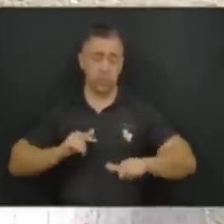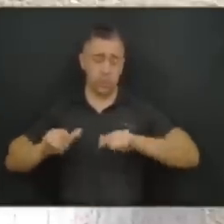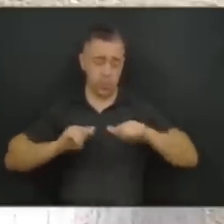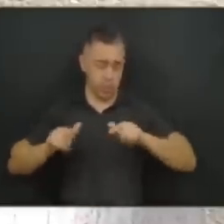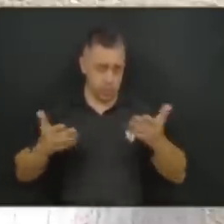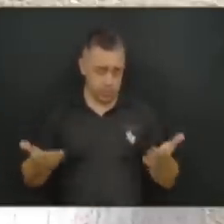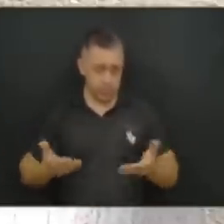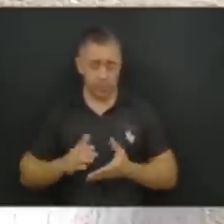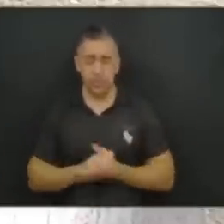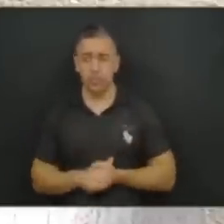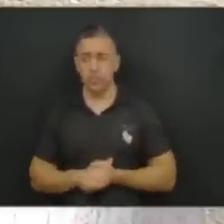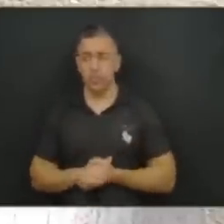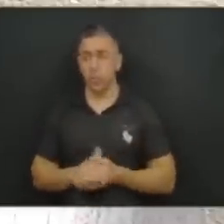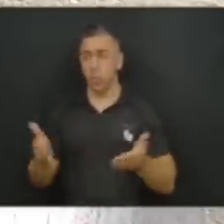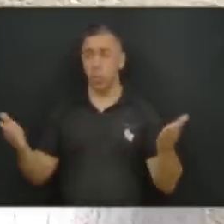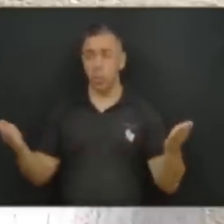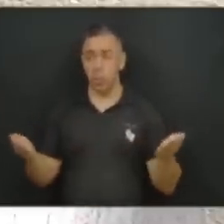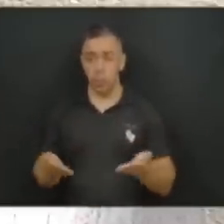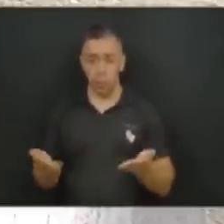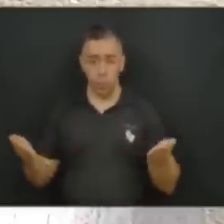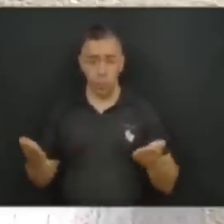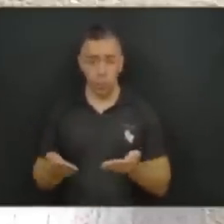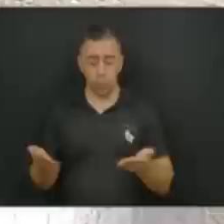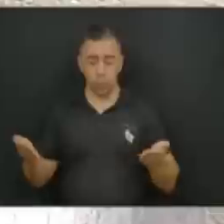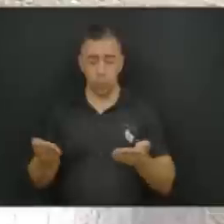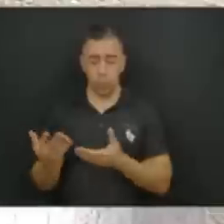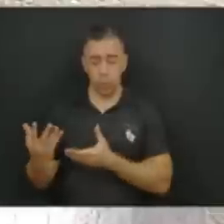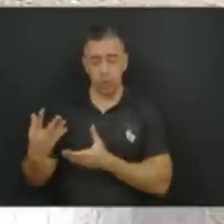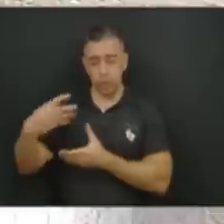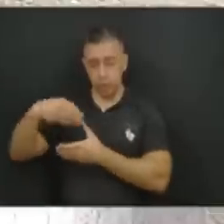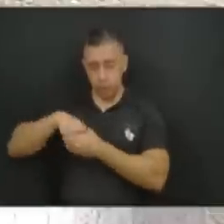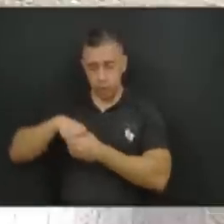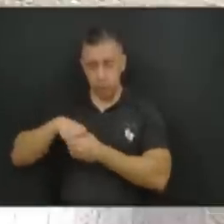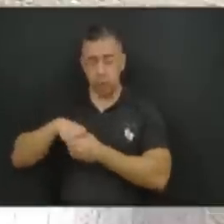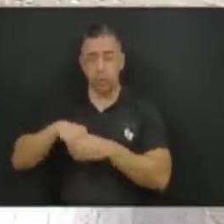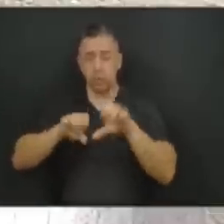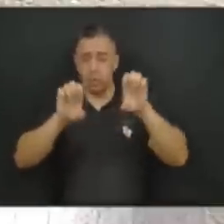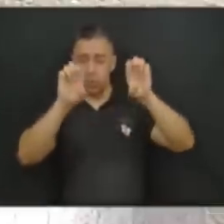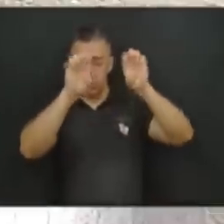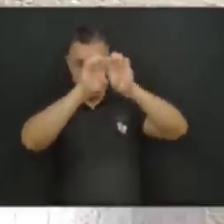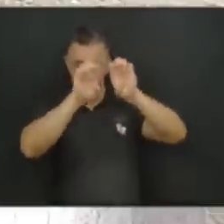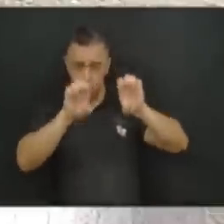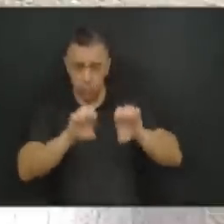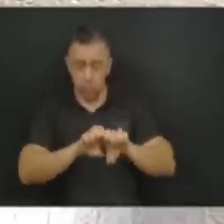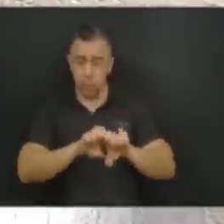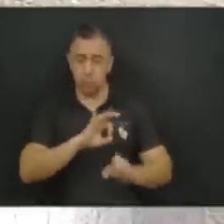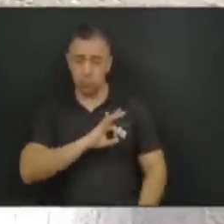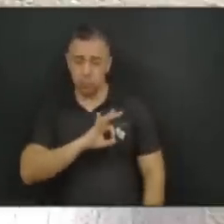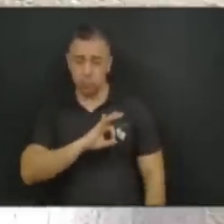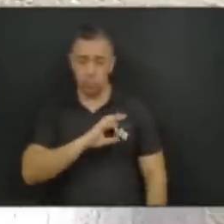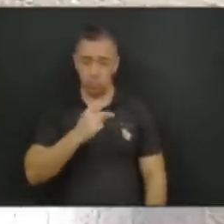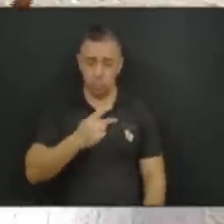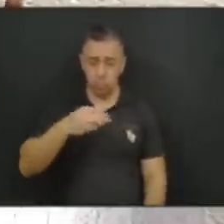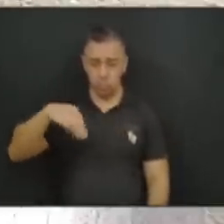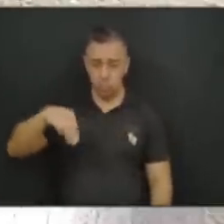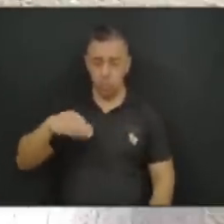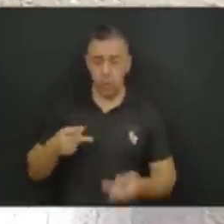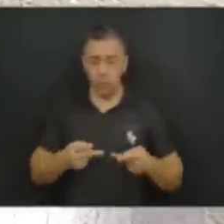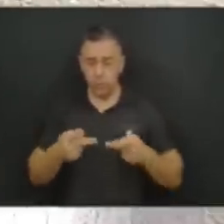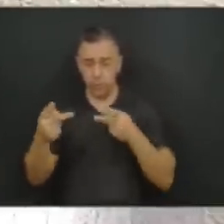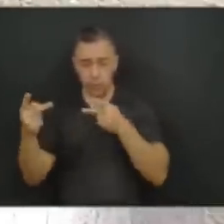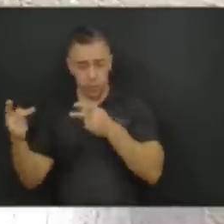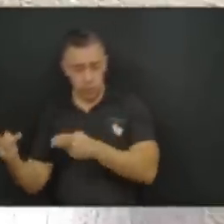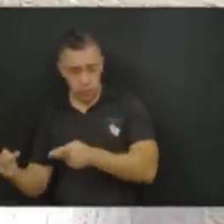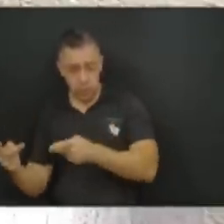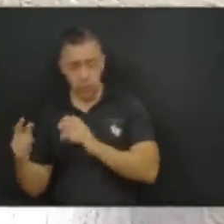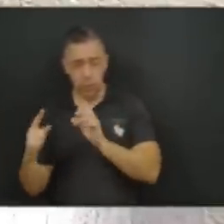operações e hoje dentro da estrutura militar quando a gente visita os municípios de